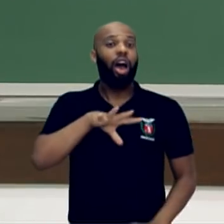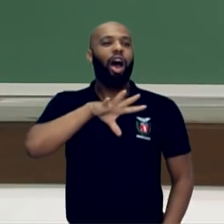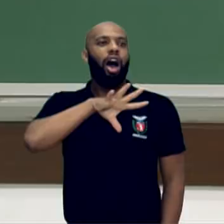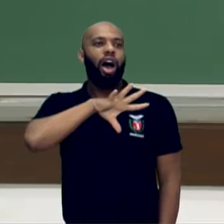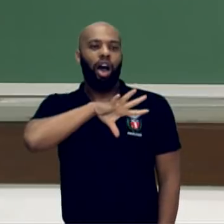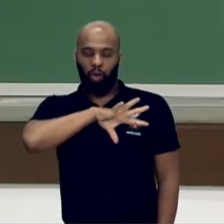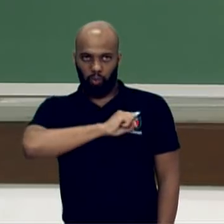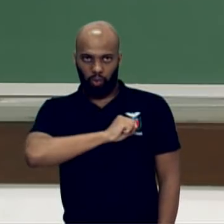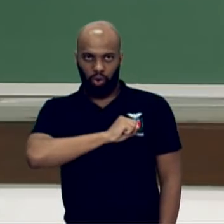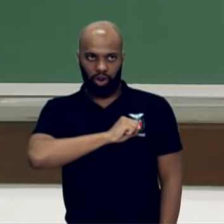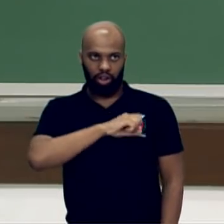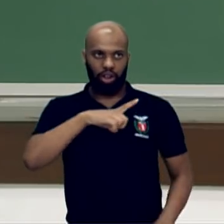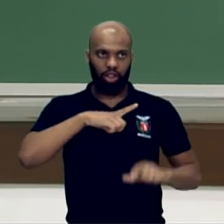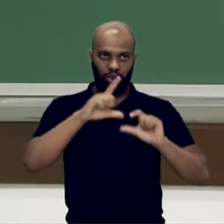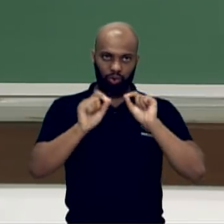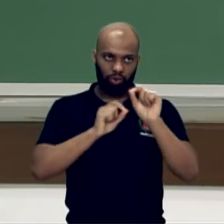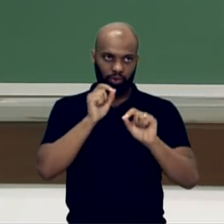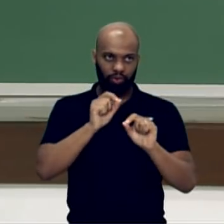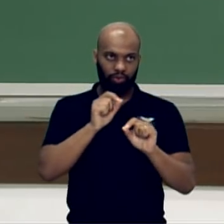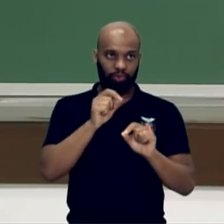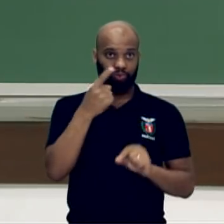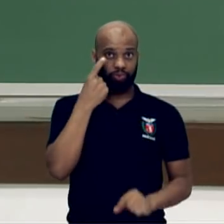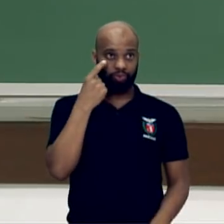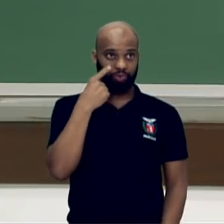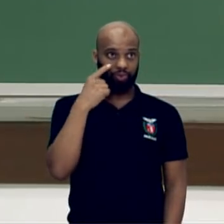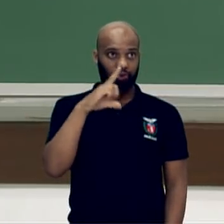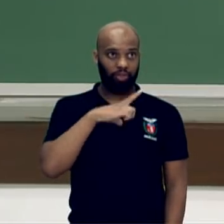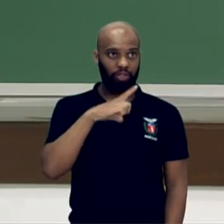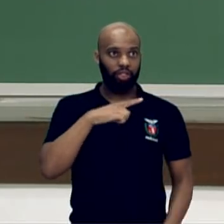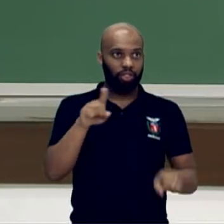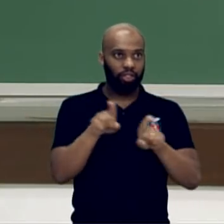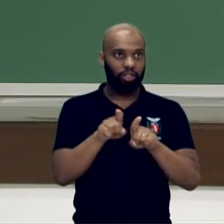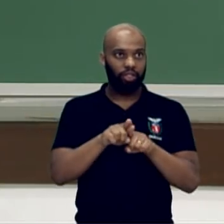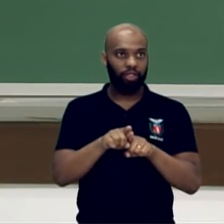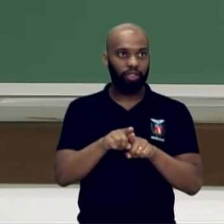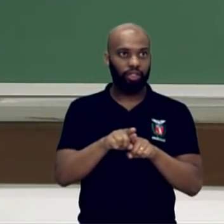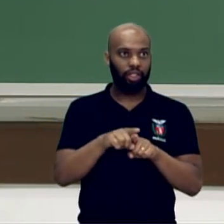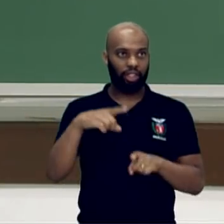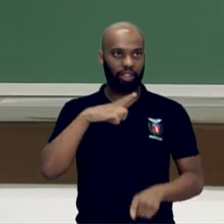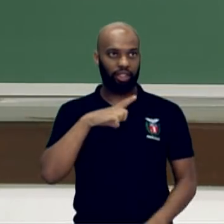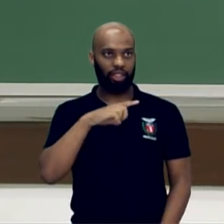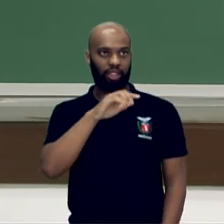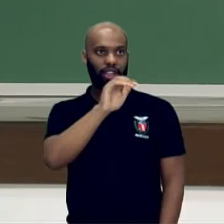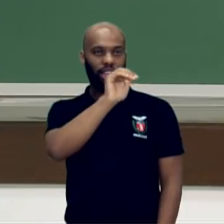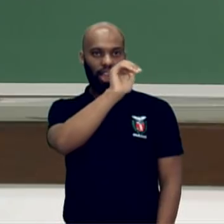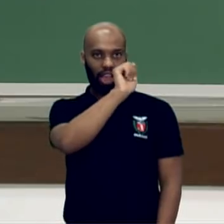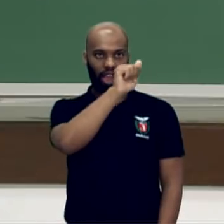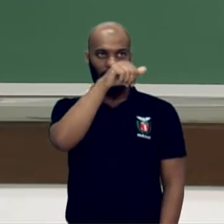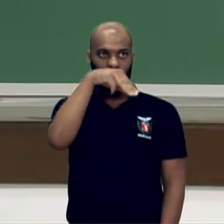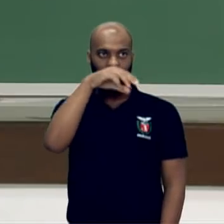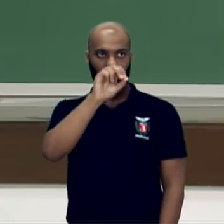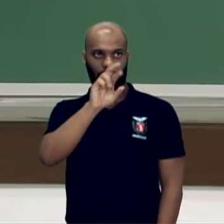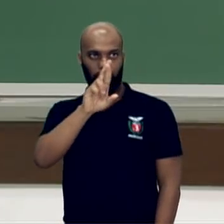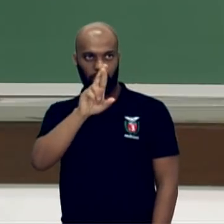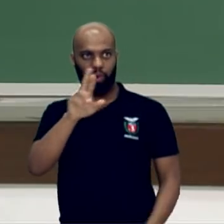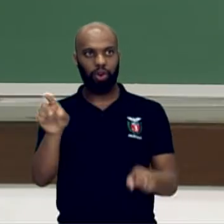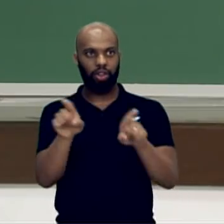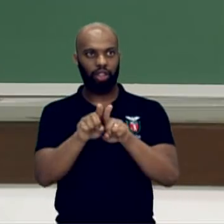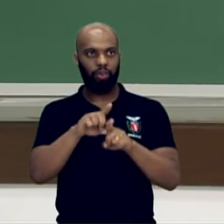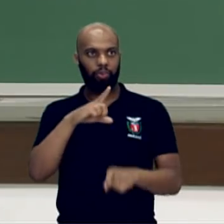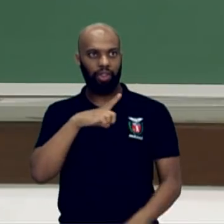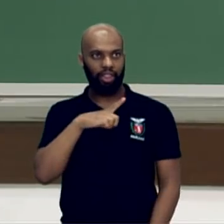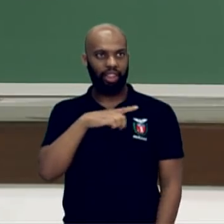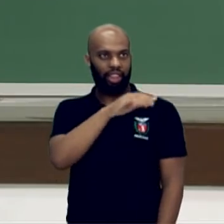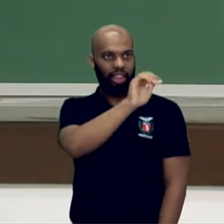ele pega um pouquinho da palavra amor para criar ardor. Estão vendo? E ele